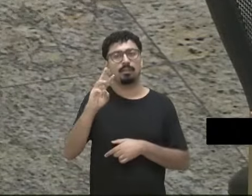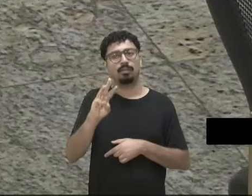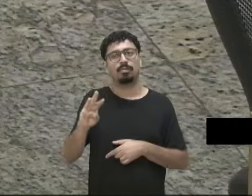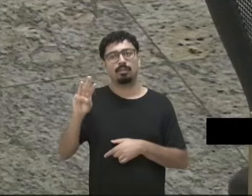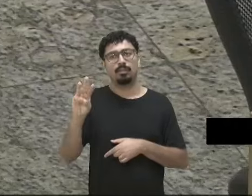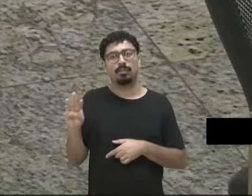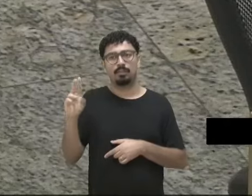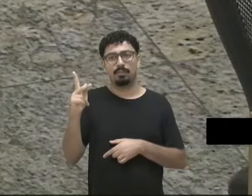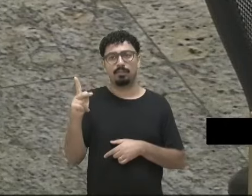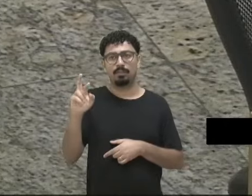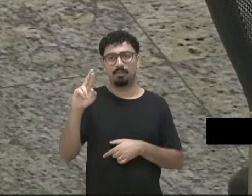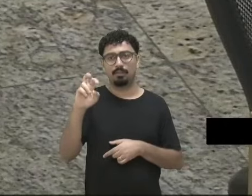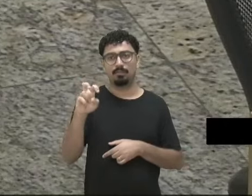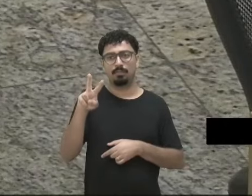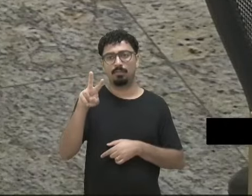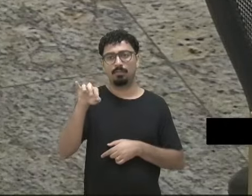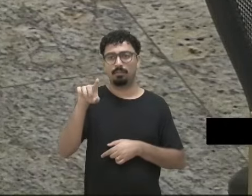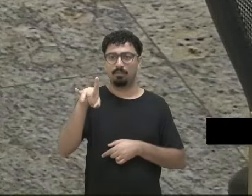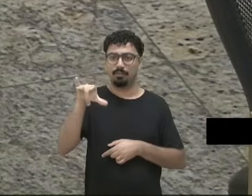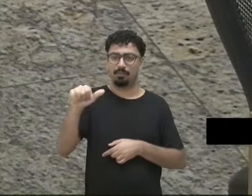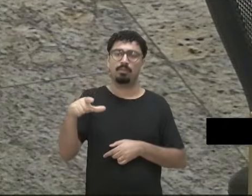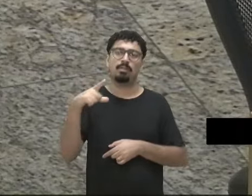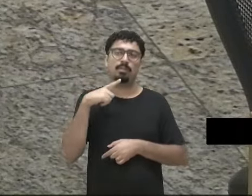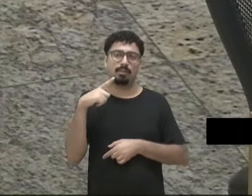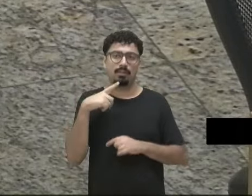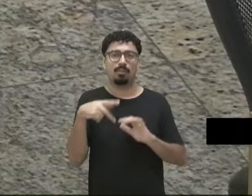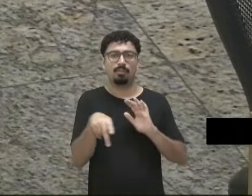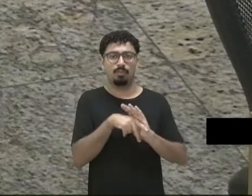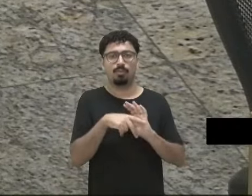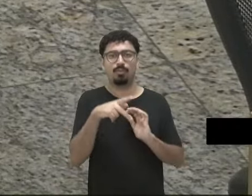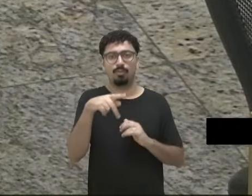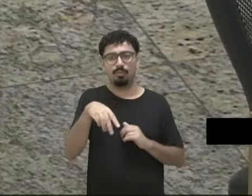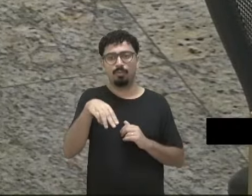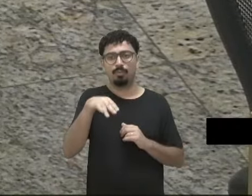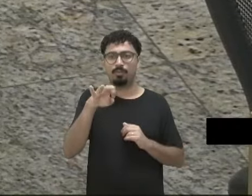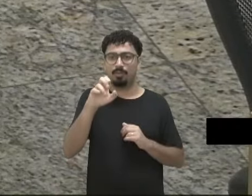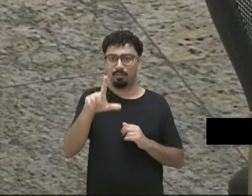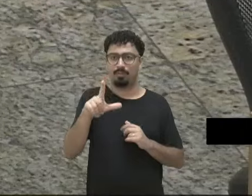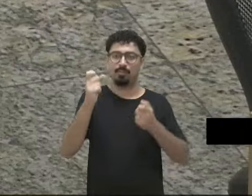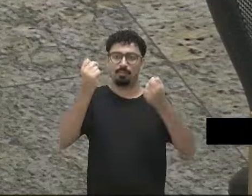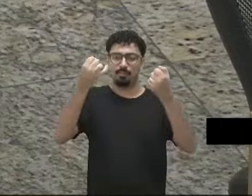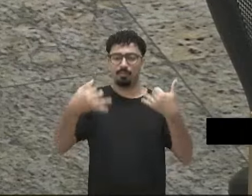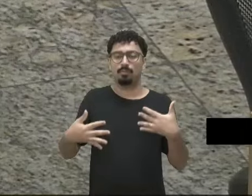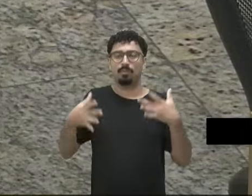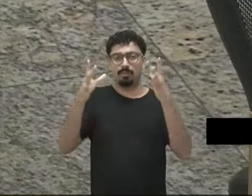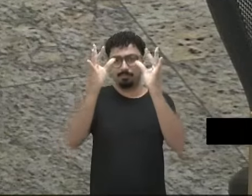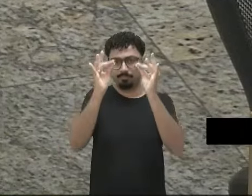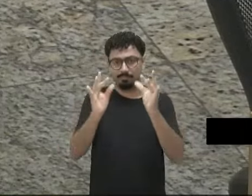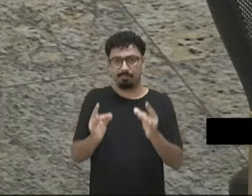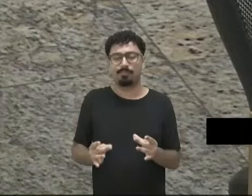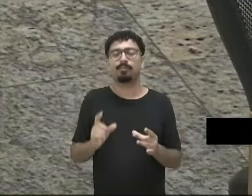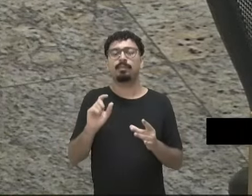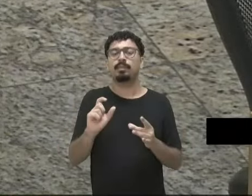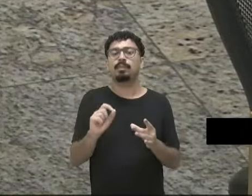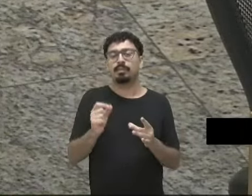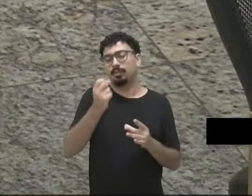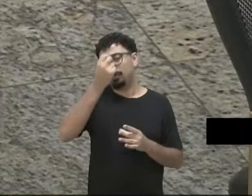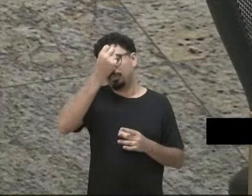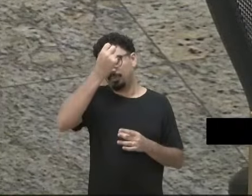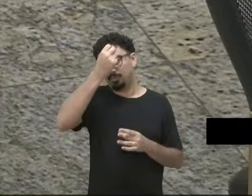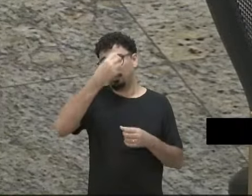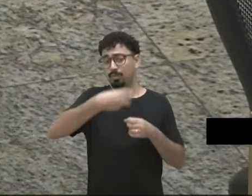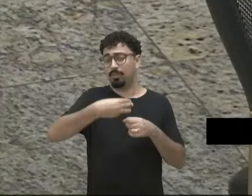Previdência existe o manual de implementação do Progestão, que explica detalhadamente o que o município precisa